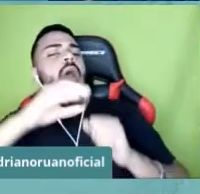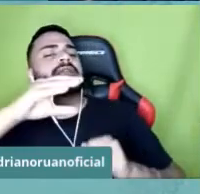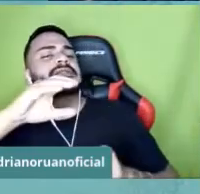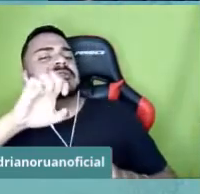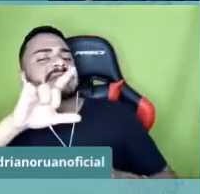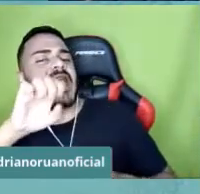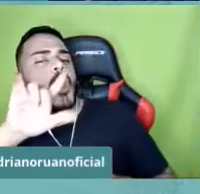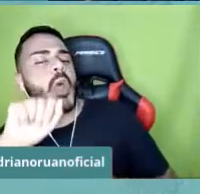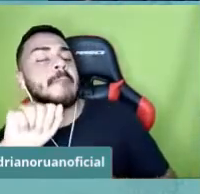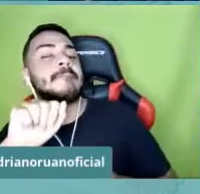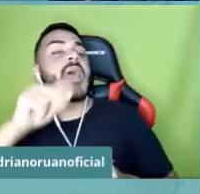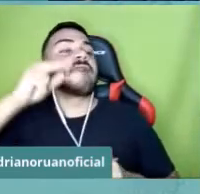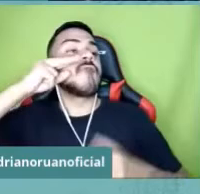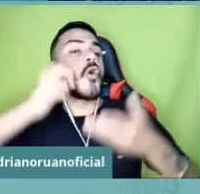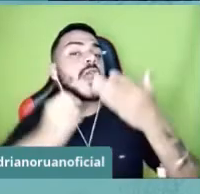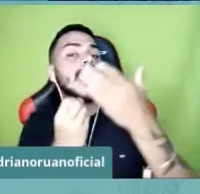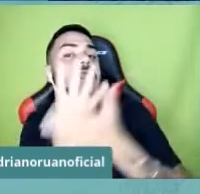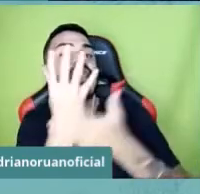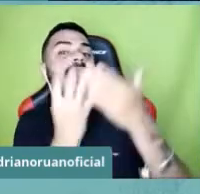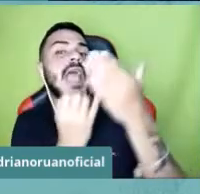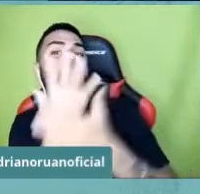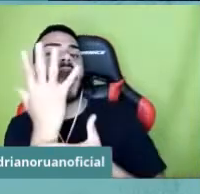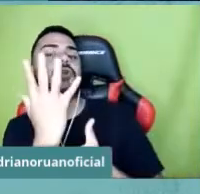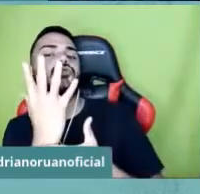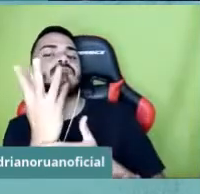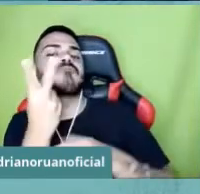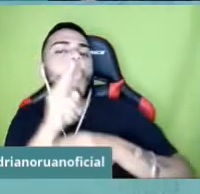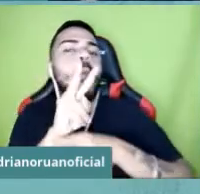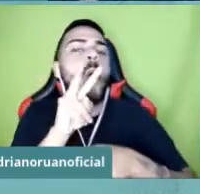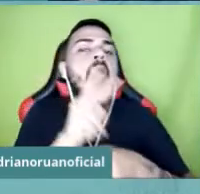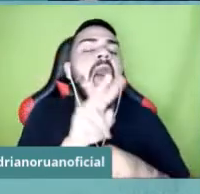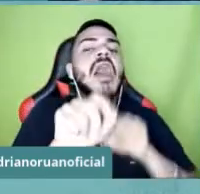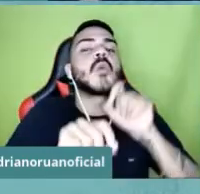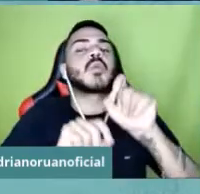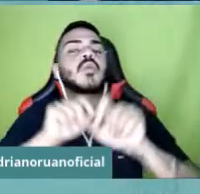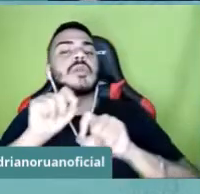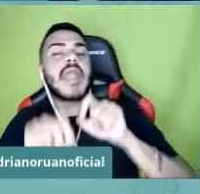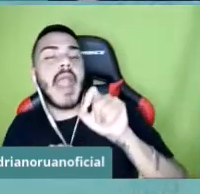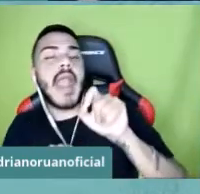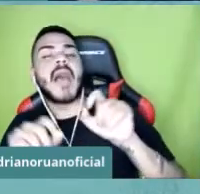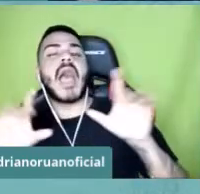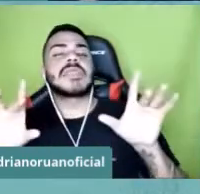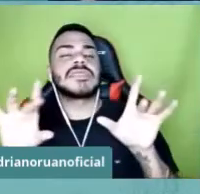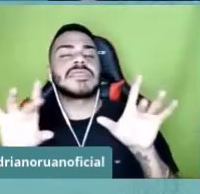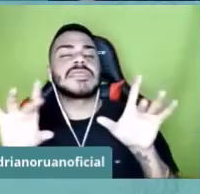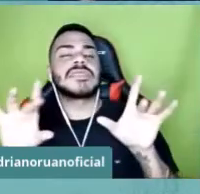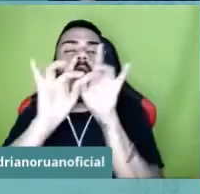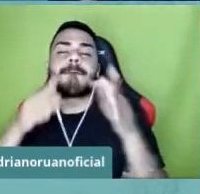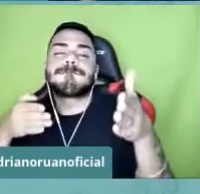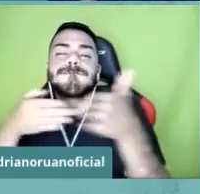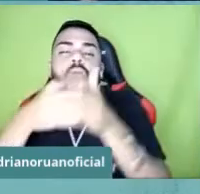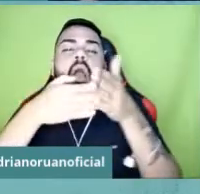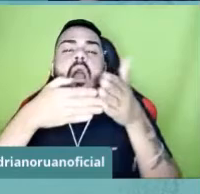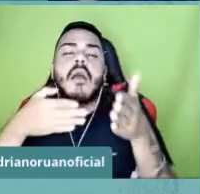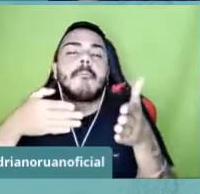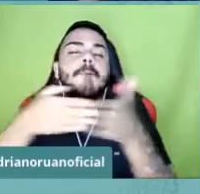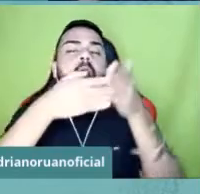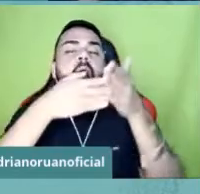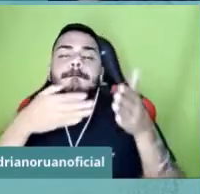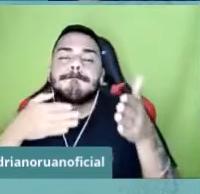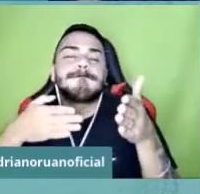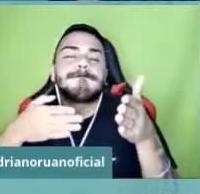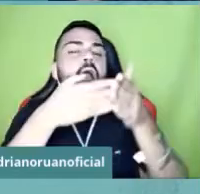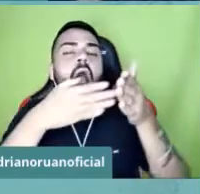foi-se criado mecanismos para criar receptores que bloqueassem o acesso do vírus